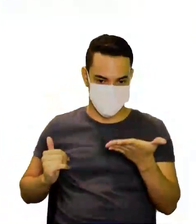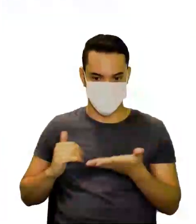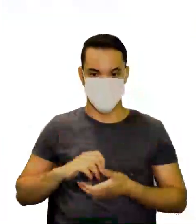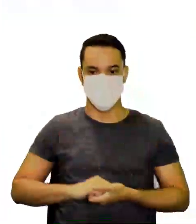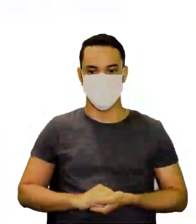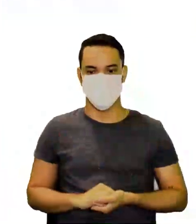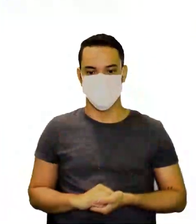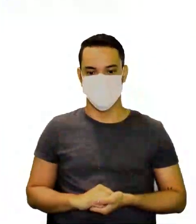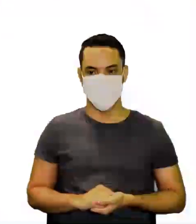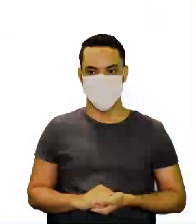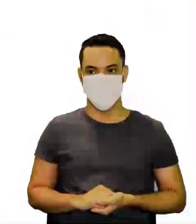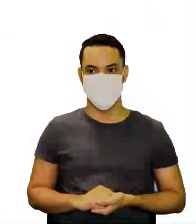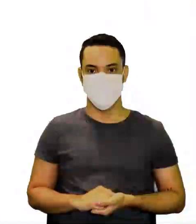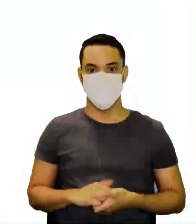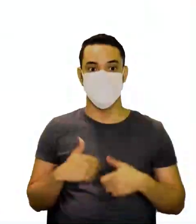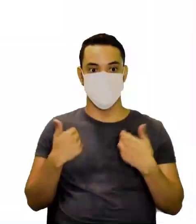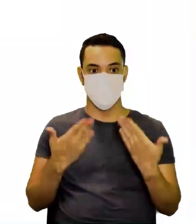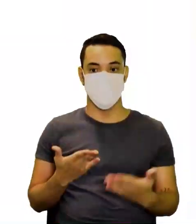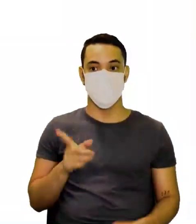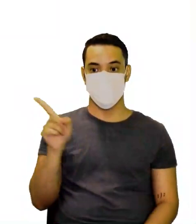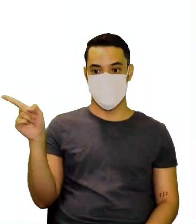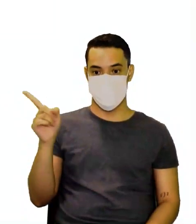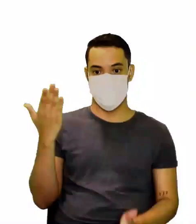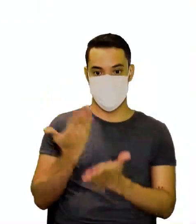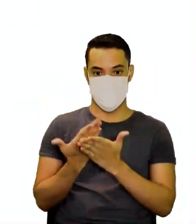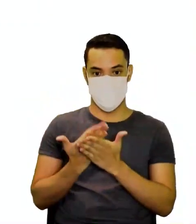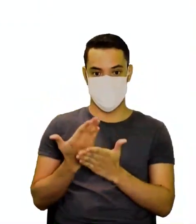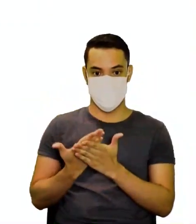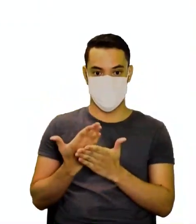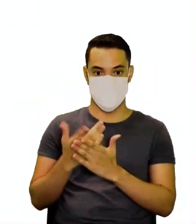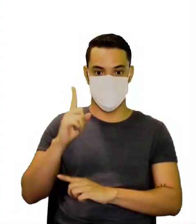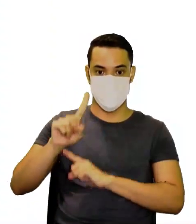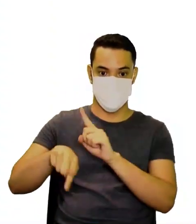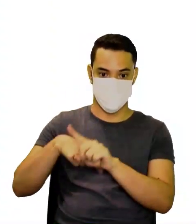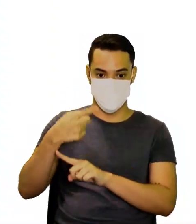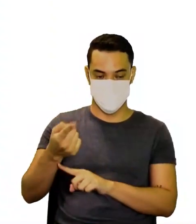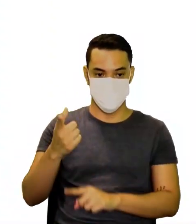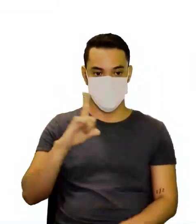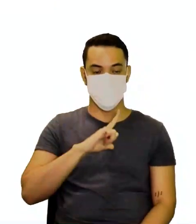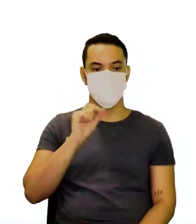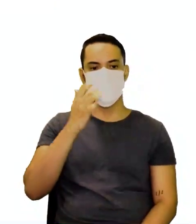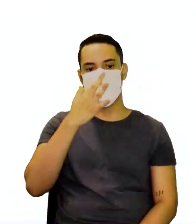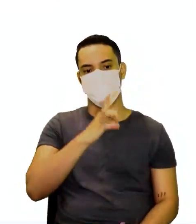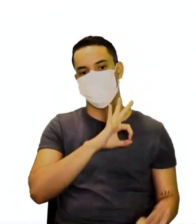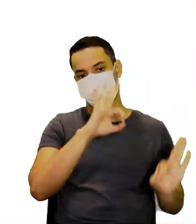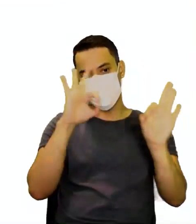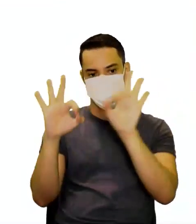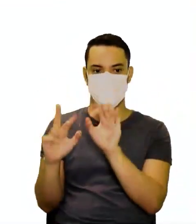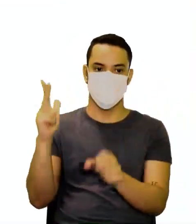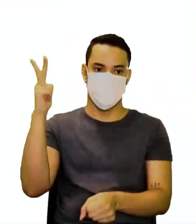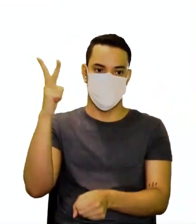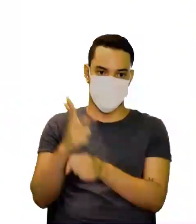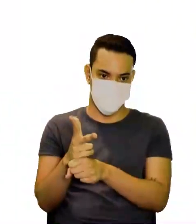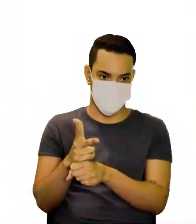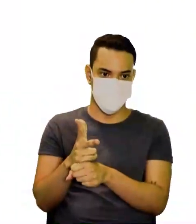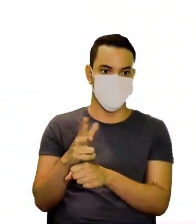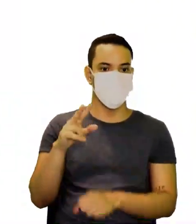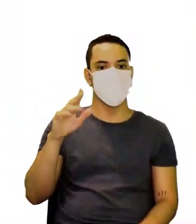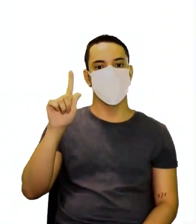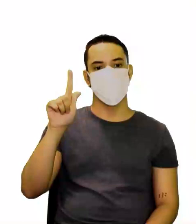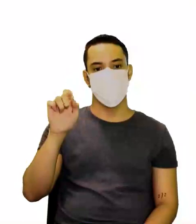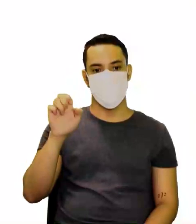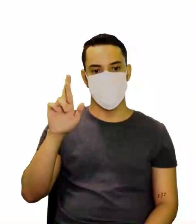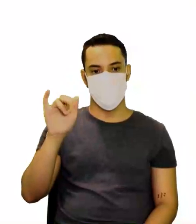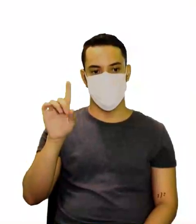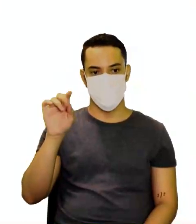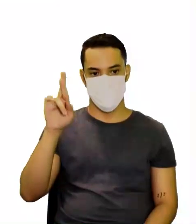Galerinha, olha só. Aqui para nossa próxima aula, assistam o vídeo, tá? Geradores receptores, nesse